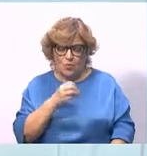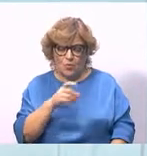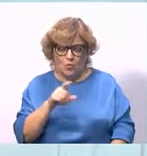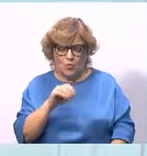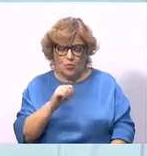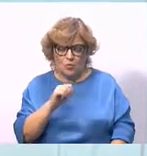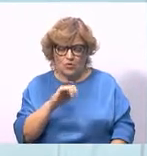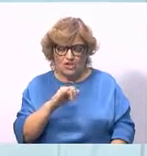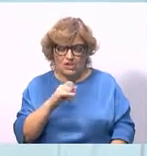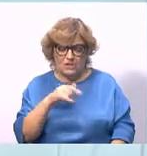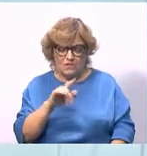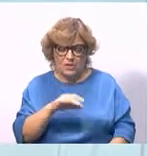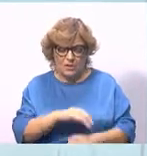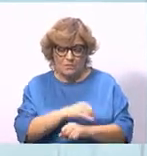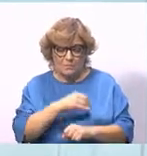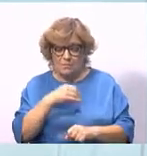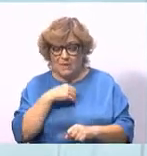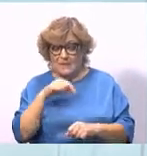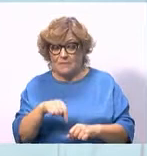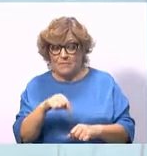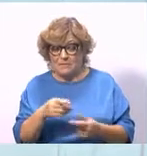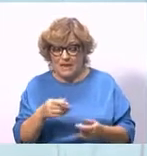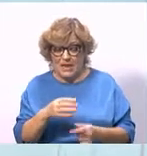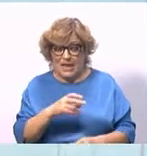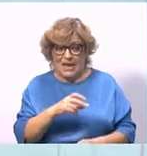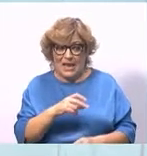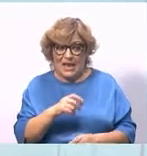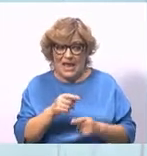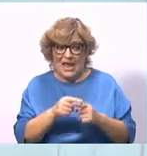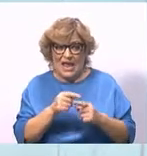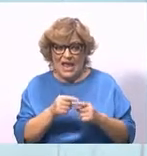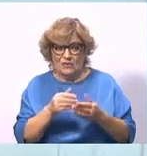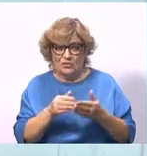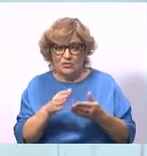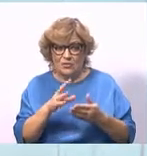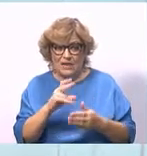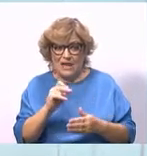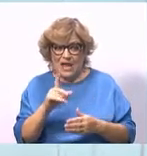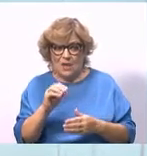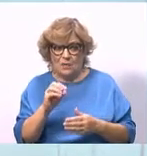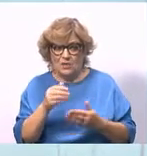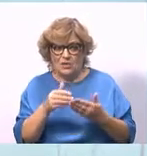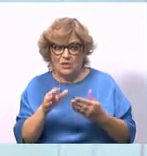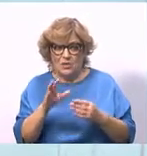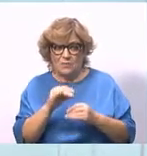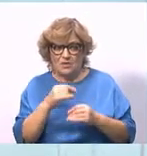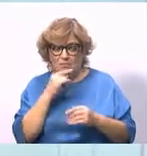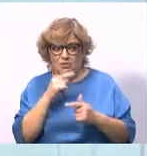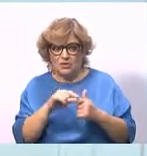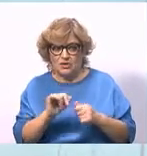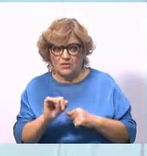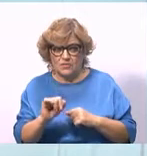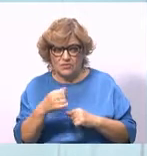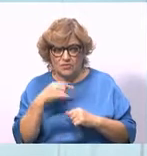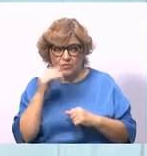aquela senhora em concreto. É evidente que o alho tirou-lhe o calo, mas tirou muito mais que o calo. Eu posso partilhar convosco